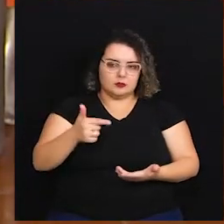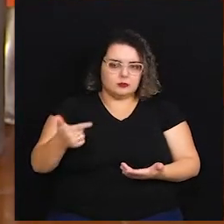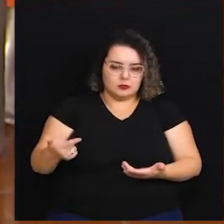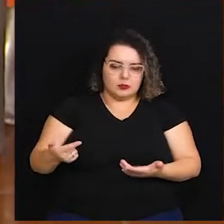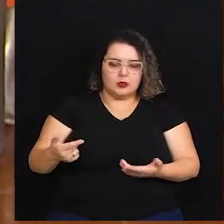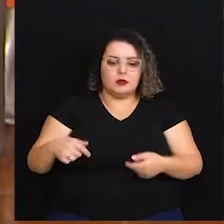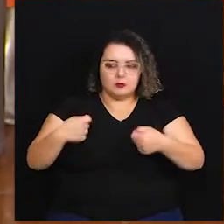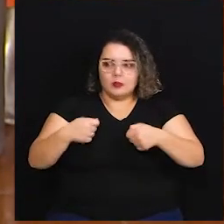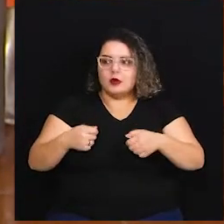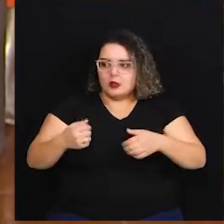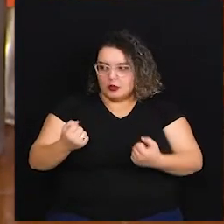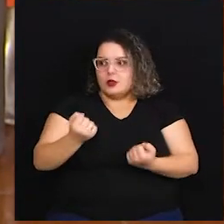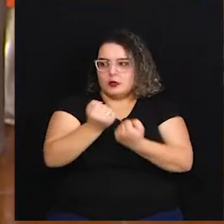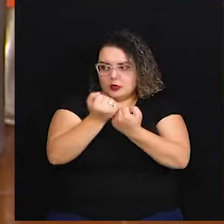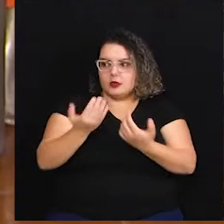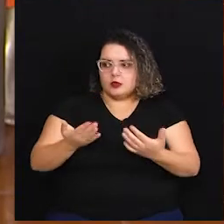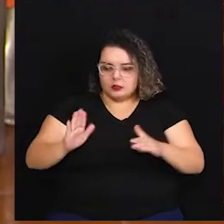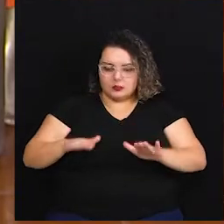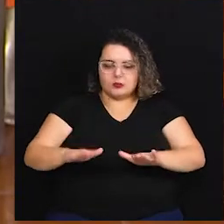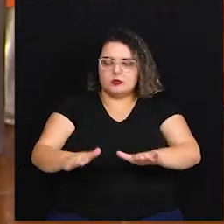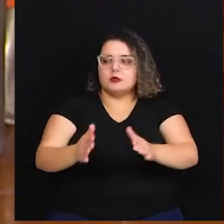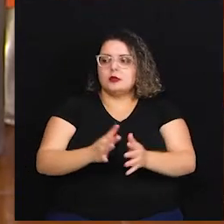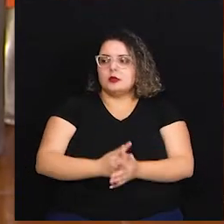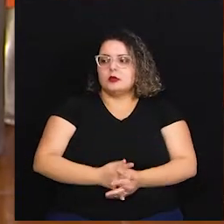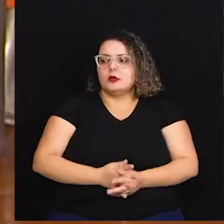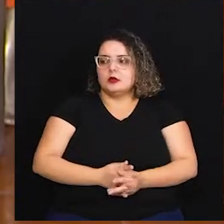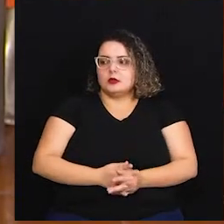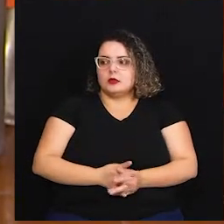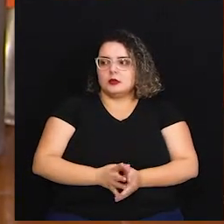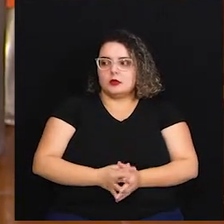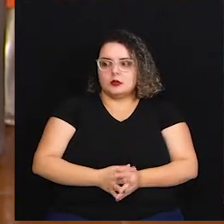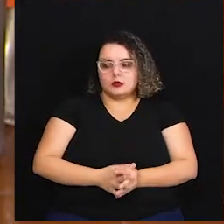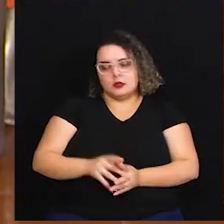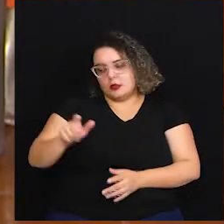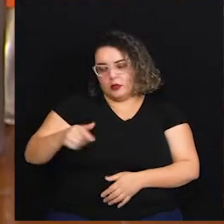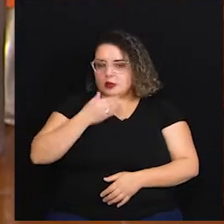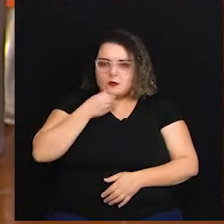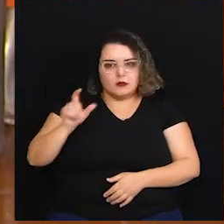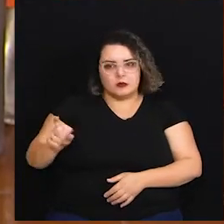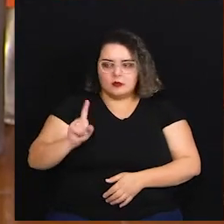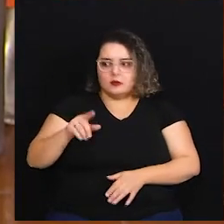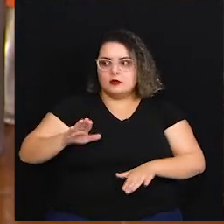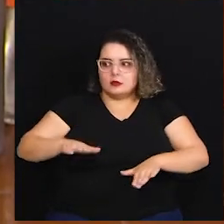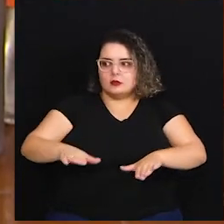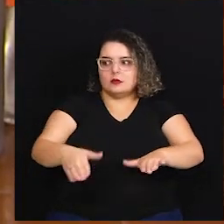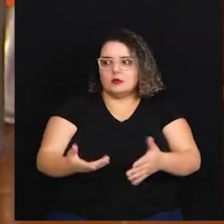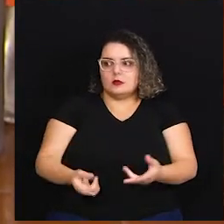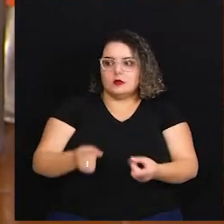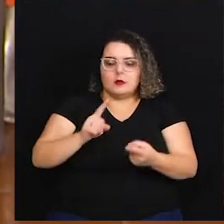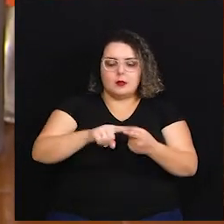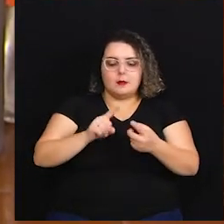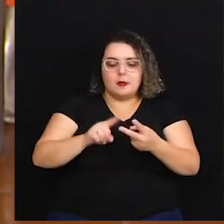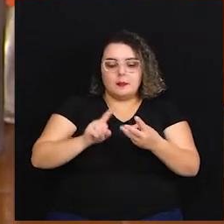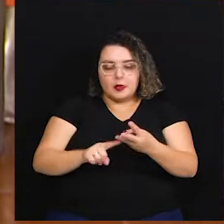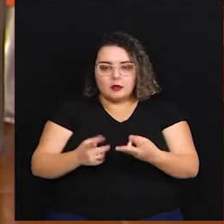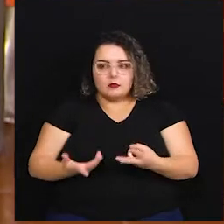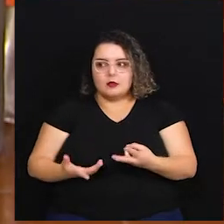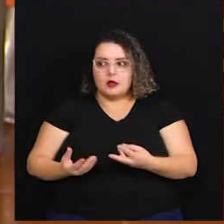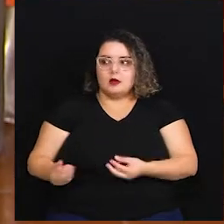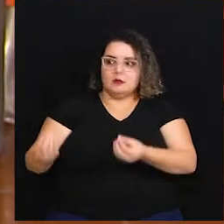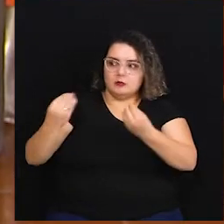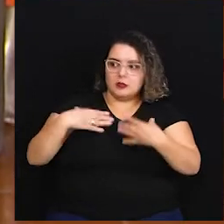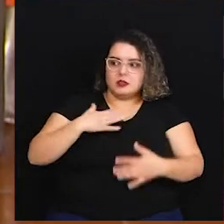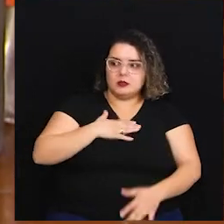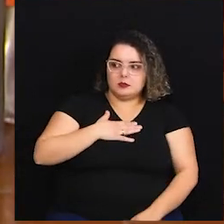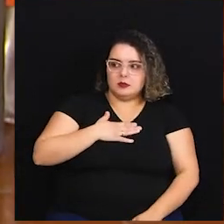de alguém que me dê esse espaldo, esse suporte. Aí ele não costurava, então eu falava, Wagner, vendeu isso, eu